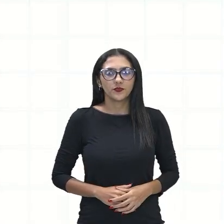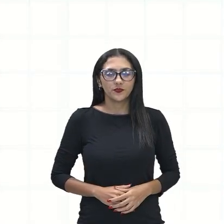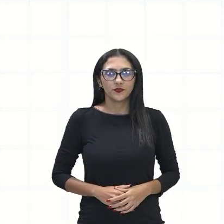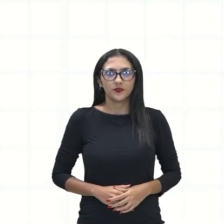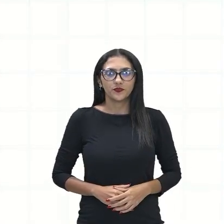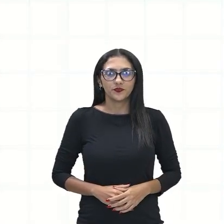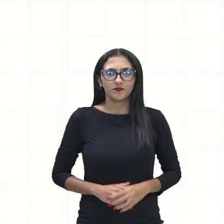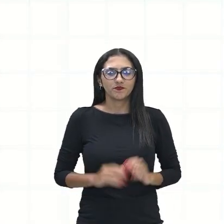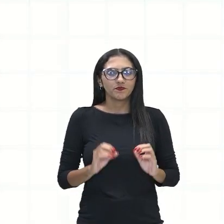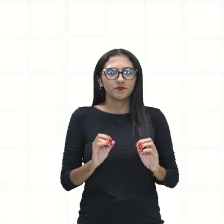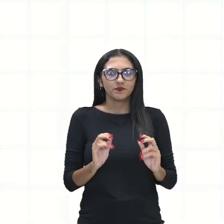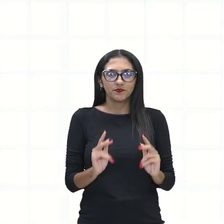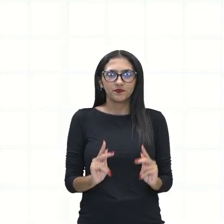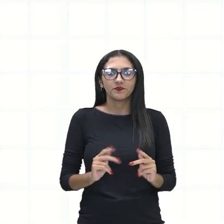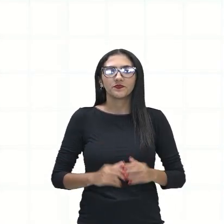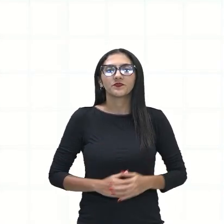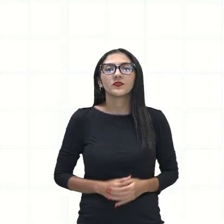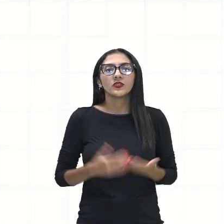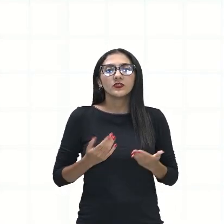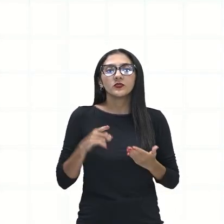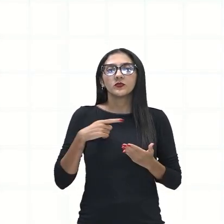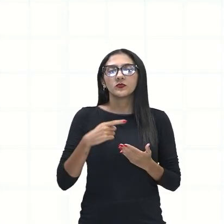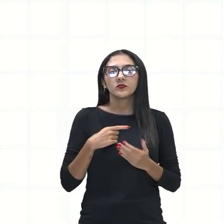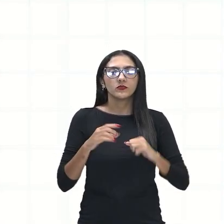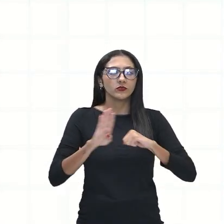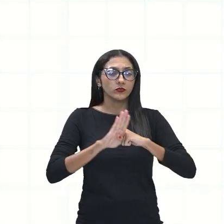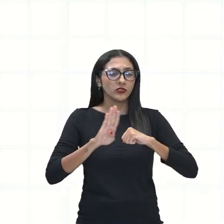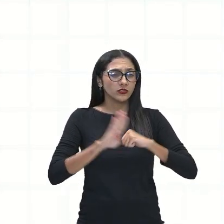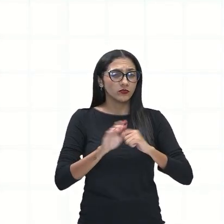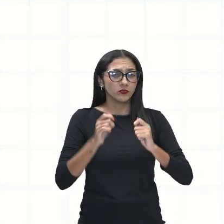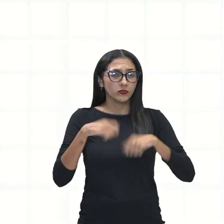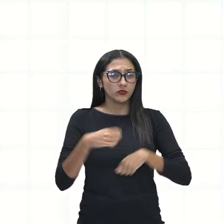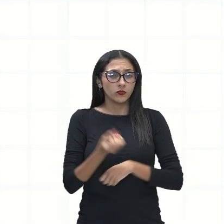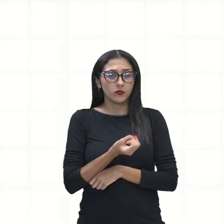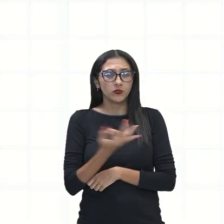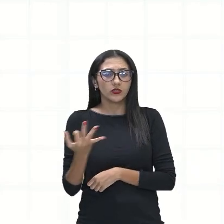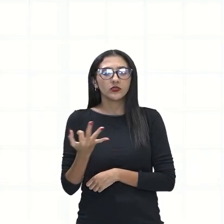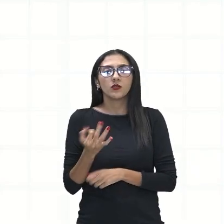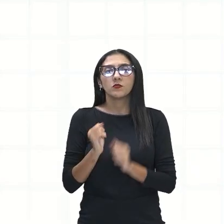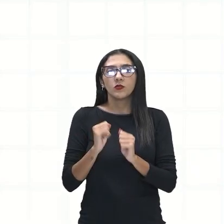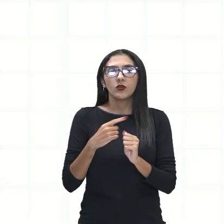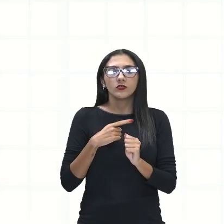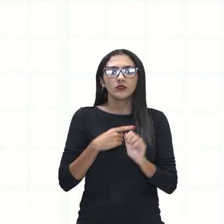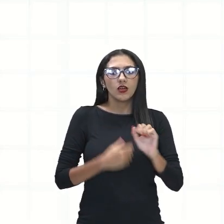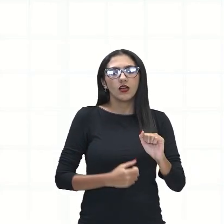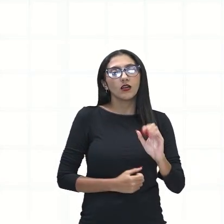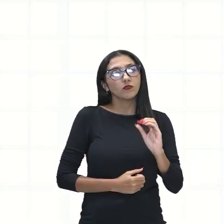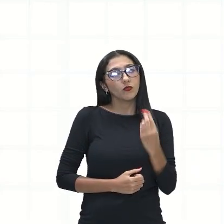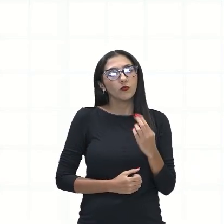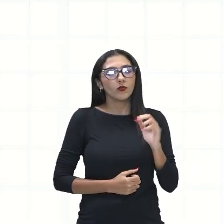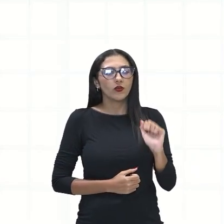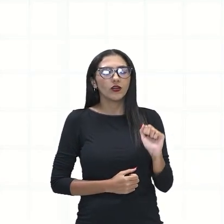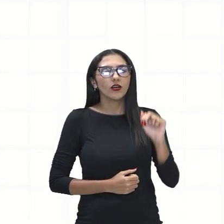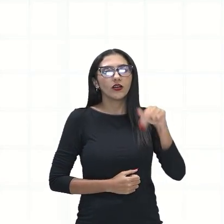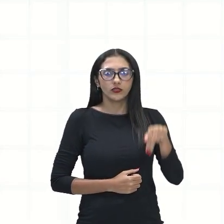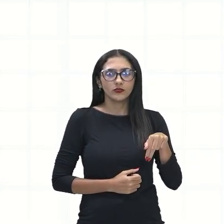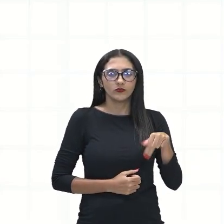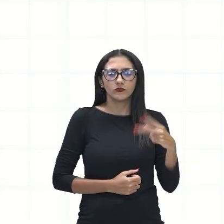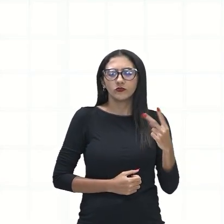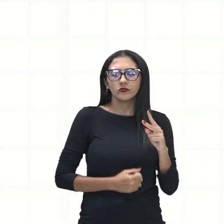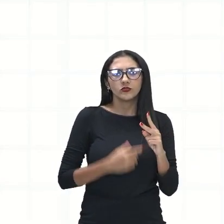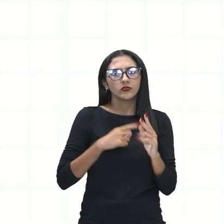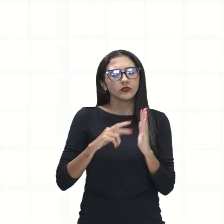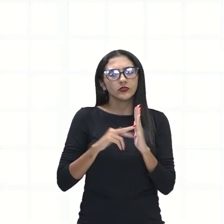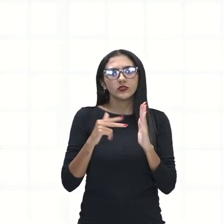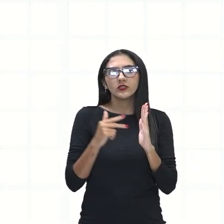Ok? Então, os substantivos contáveis, eles podem ser precedidos por a ou an, que significam os dois a mesma